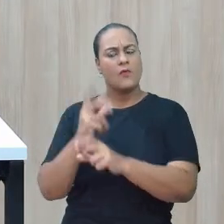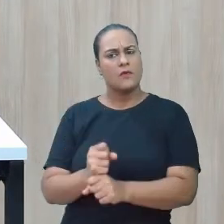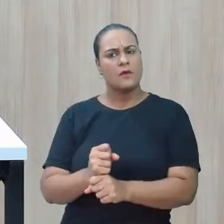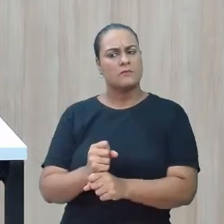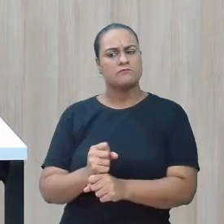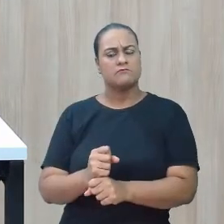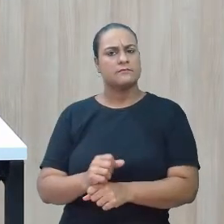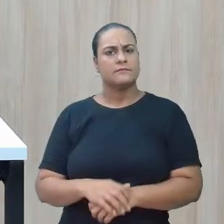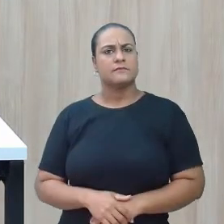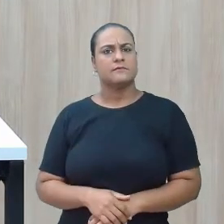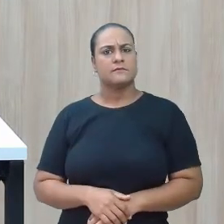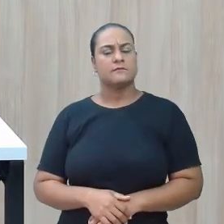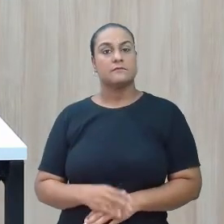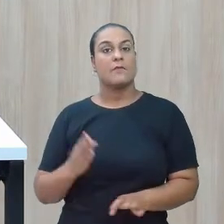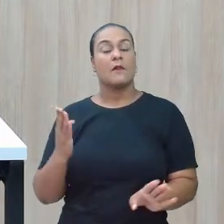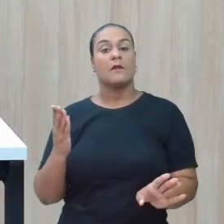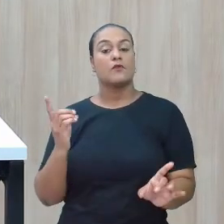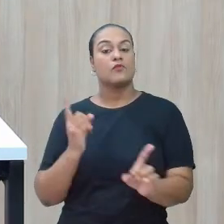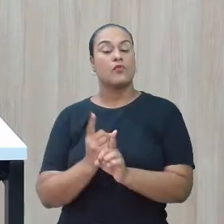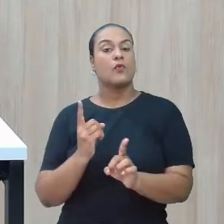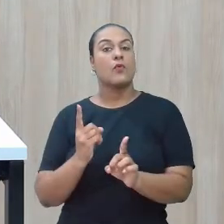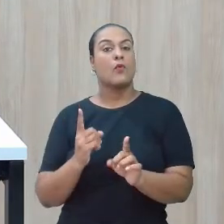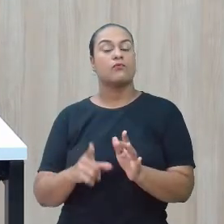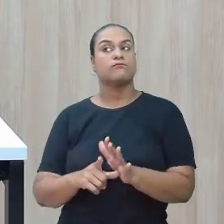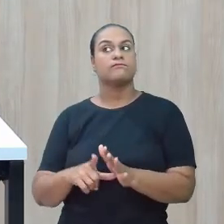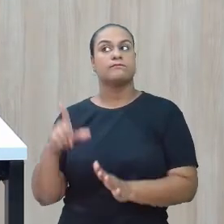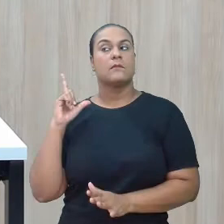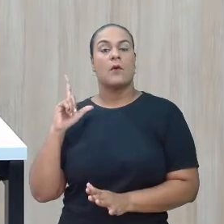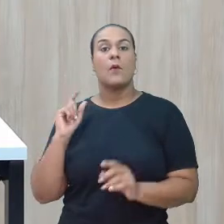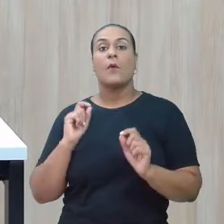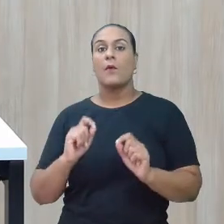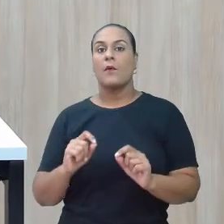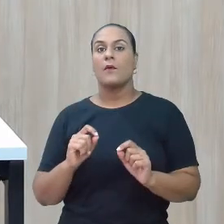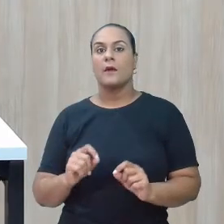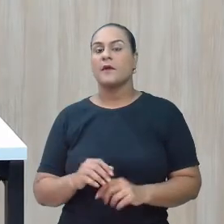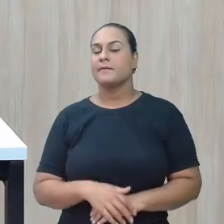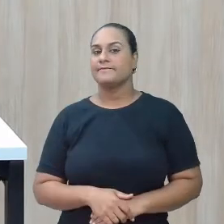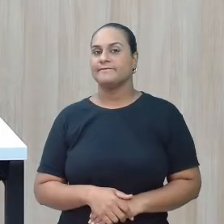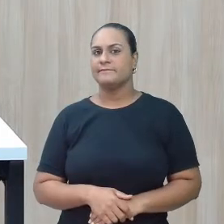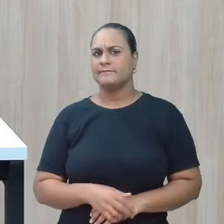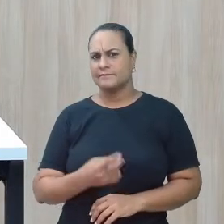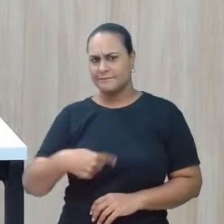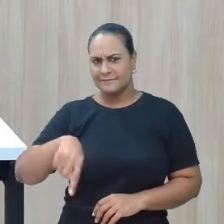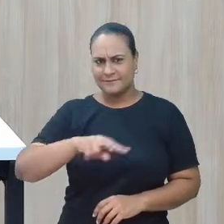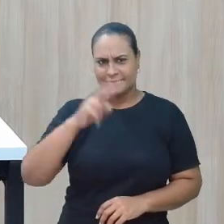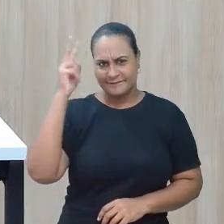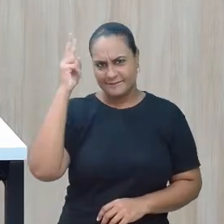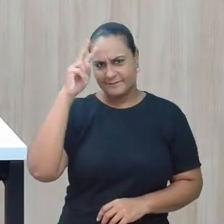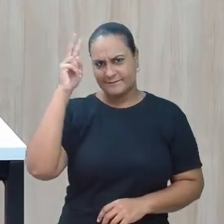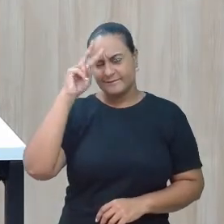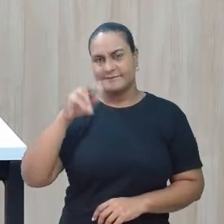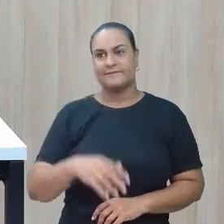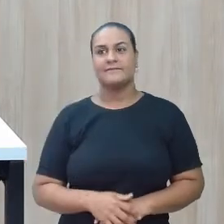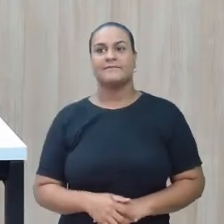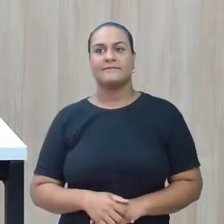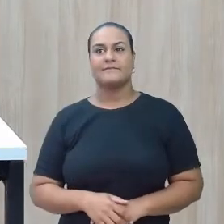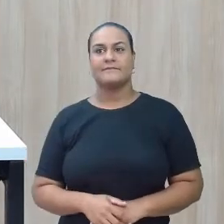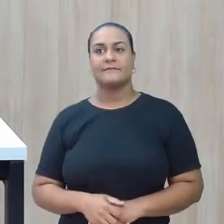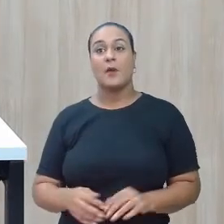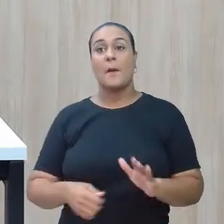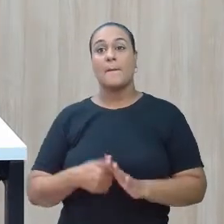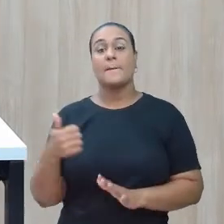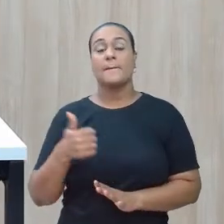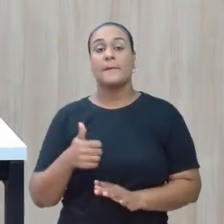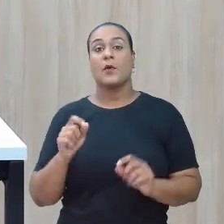nós vimos no encontro passado? Será, né, que vocês estão lembrados? Vamos ver alguns pontos. Vamos ver qual é o